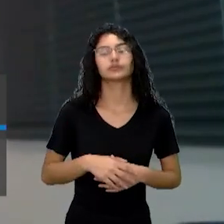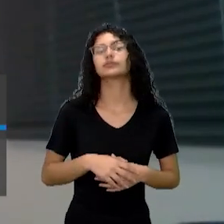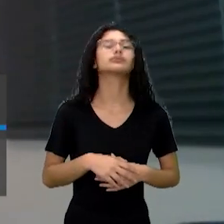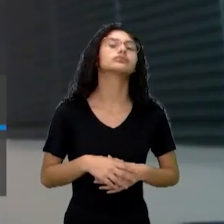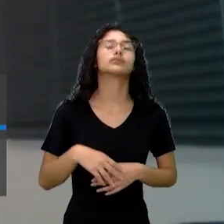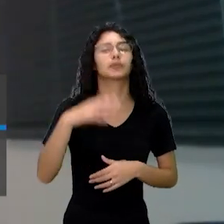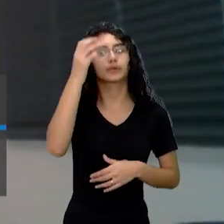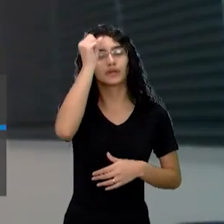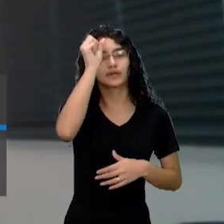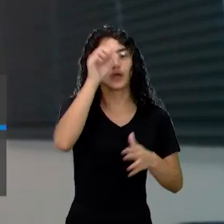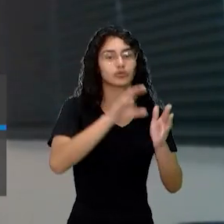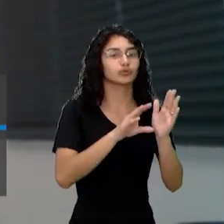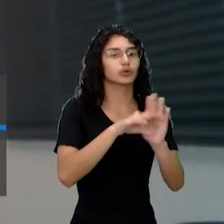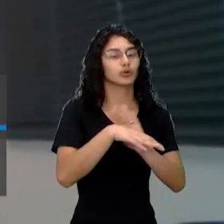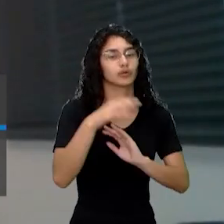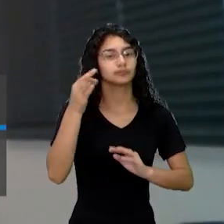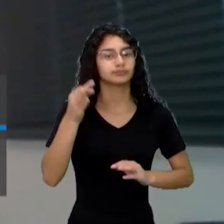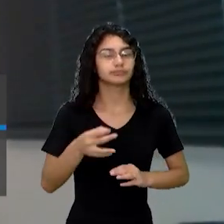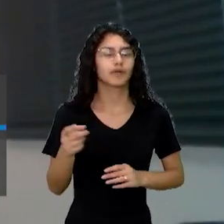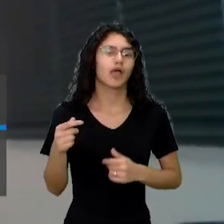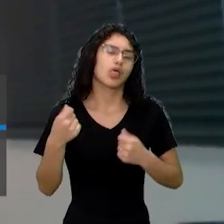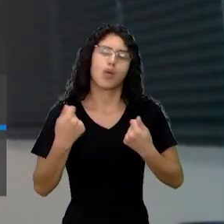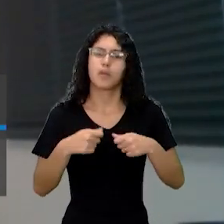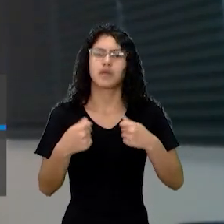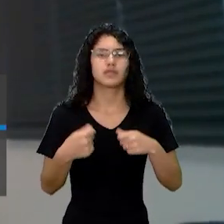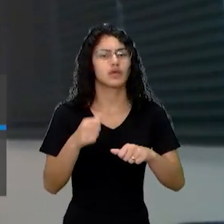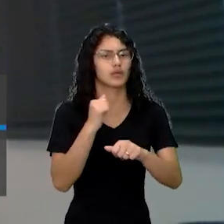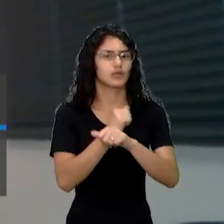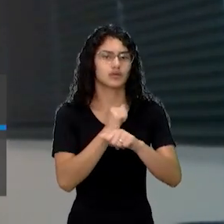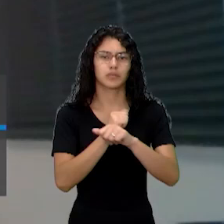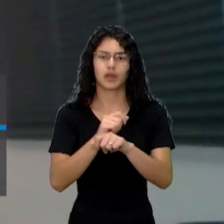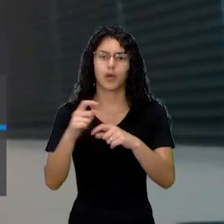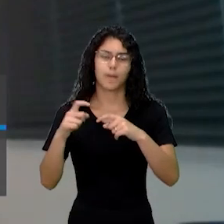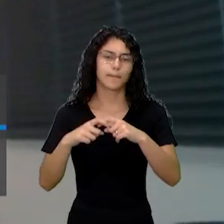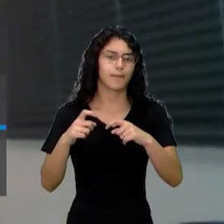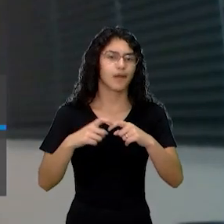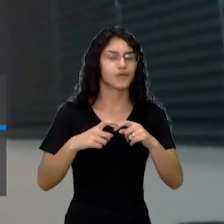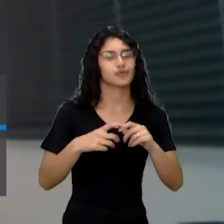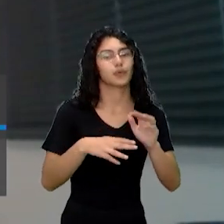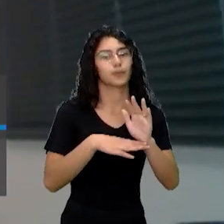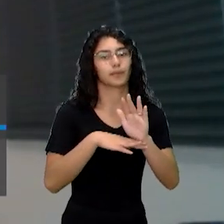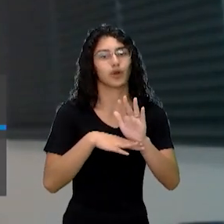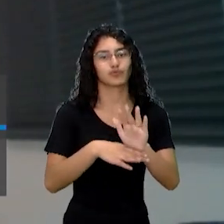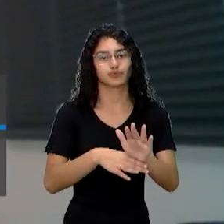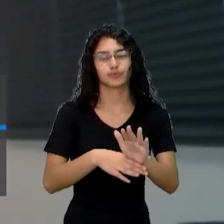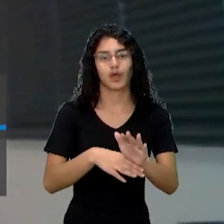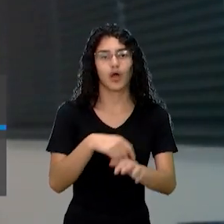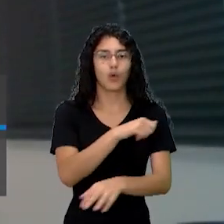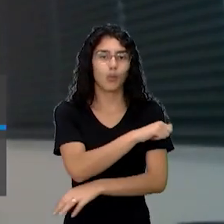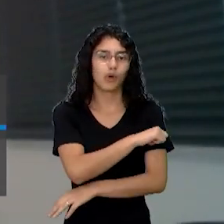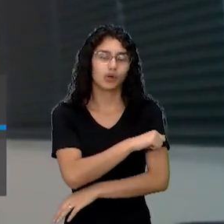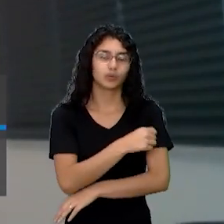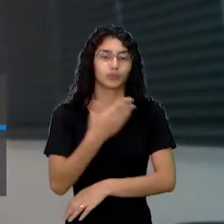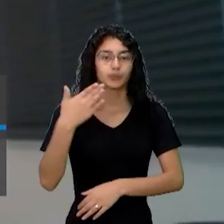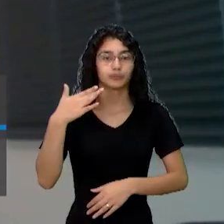curricular. Eu não preciso esperar a avaliação do psicólogo, por exemplo, para oferecer um enriquecimento curricular. E quando eu recebo a avaliação